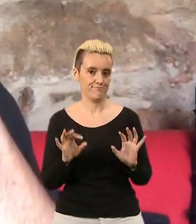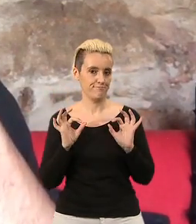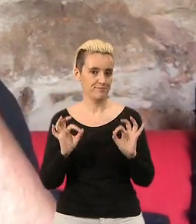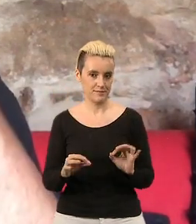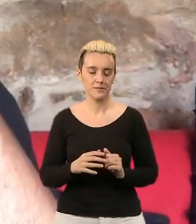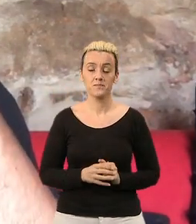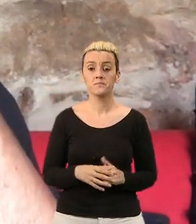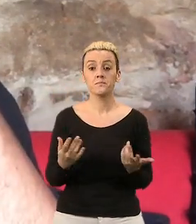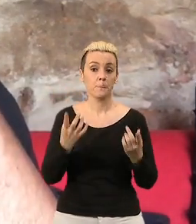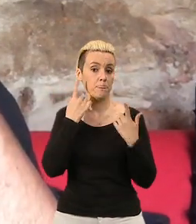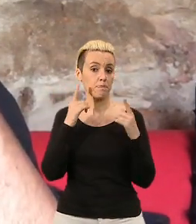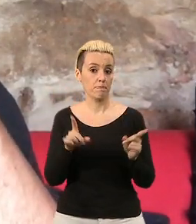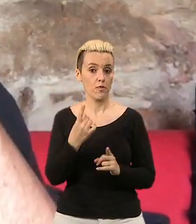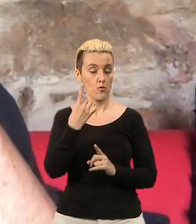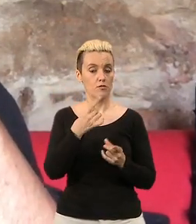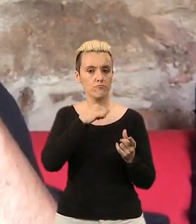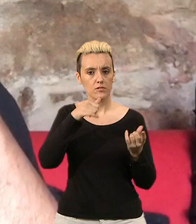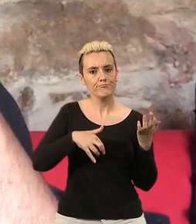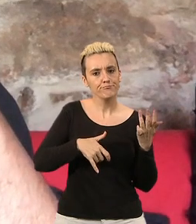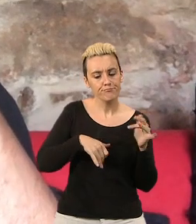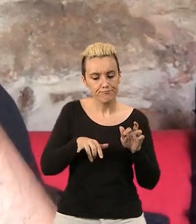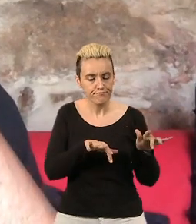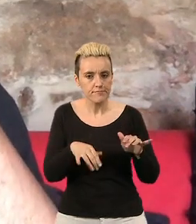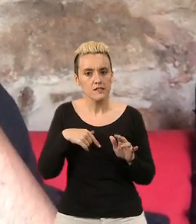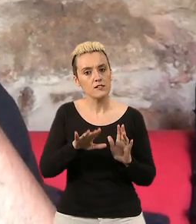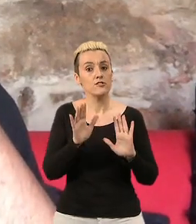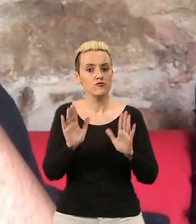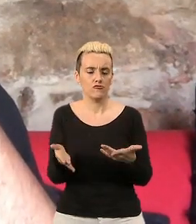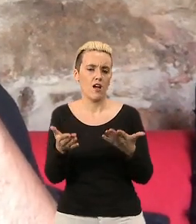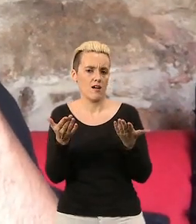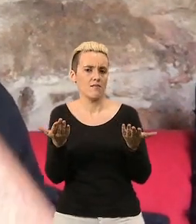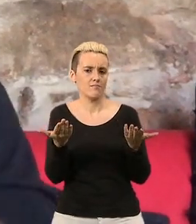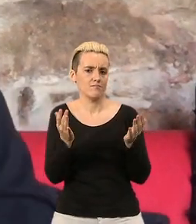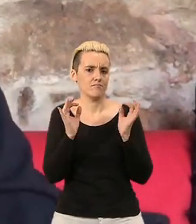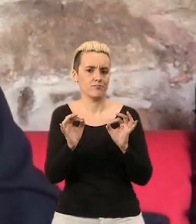portuguesa. Um dos temas que nós tocamos e que aliás já está disponível